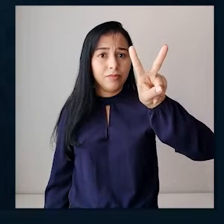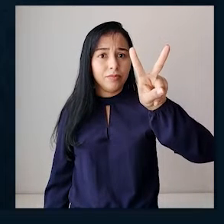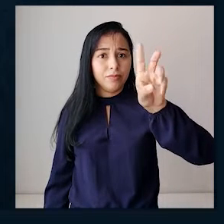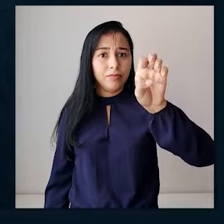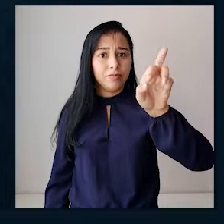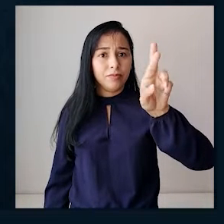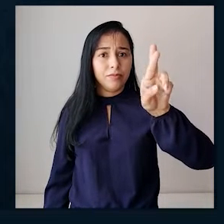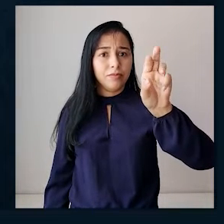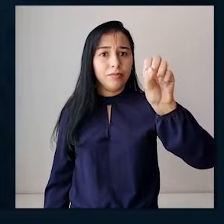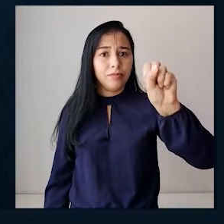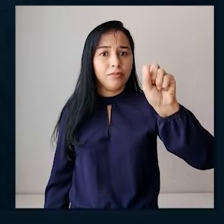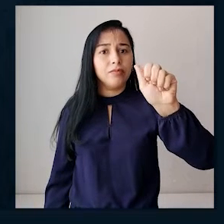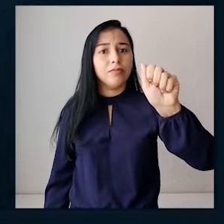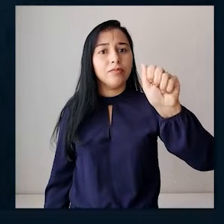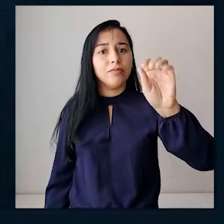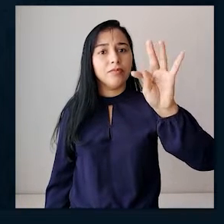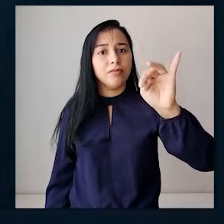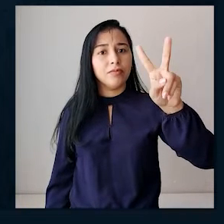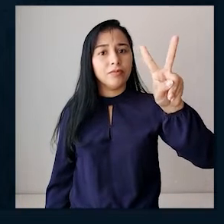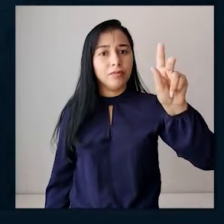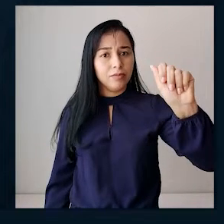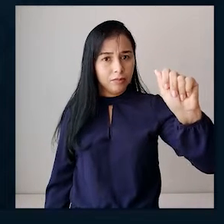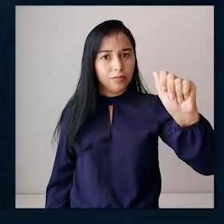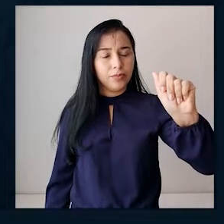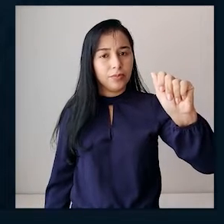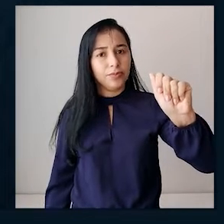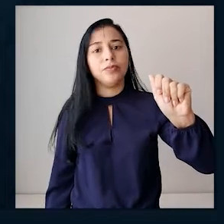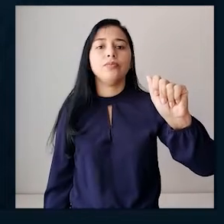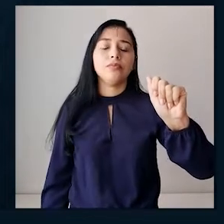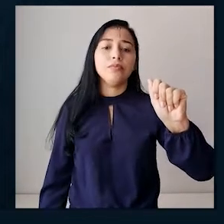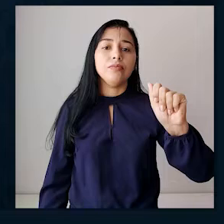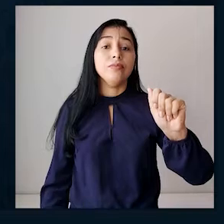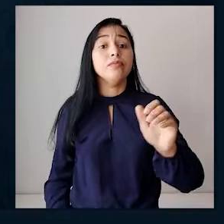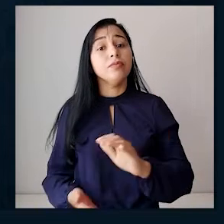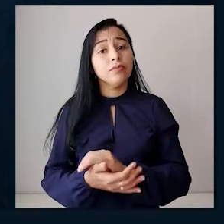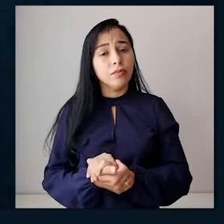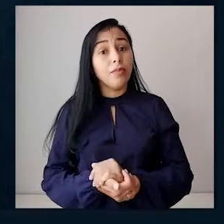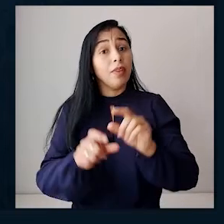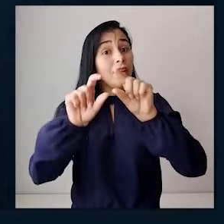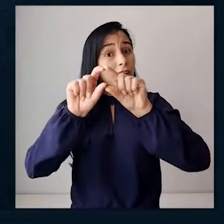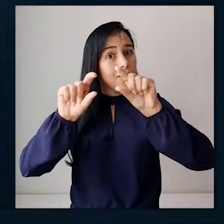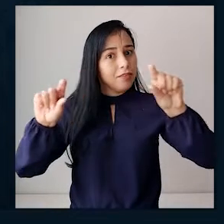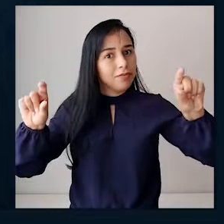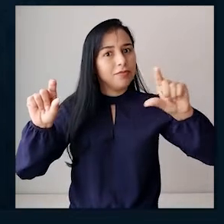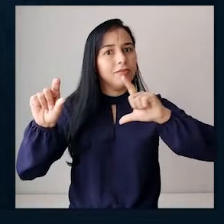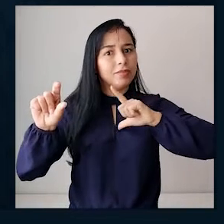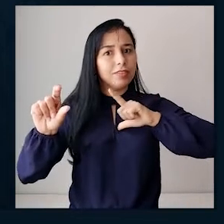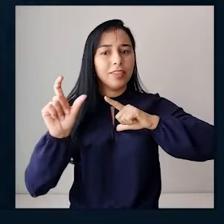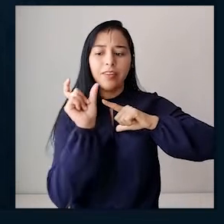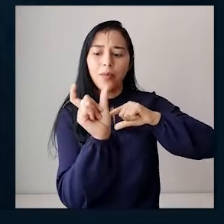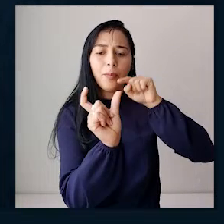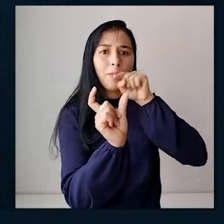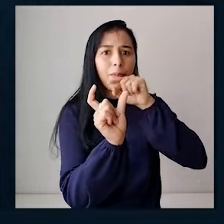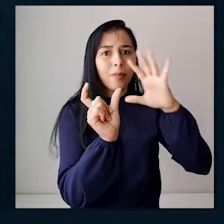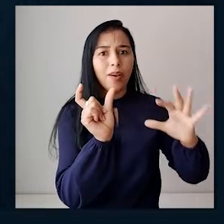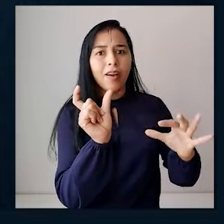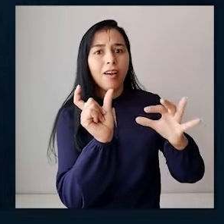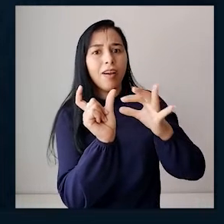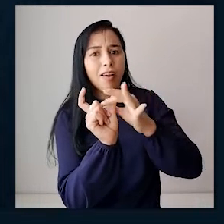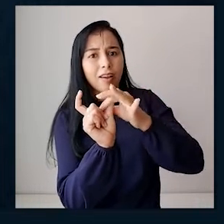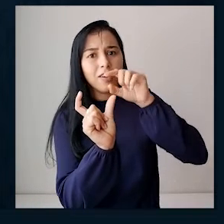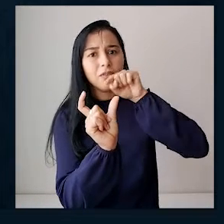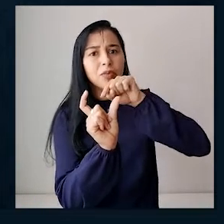como coordenada sindética adversativa. Já em casos em que a gente vê a presença